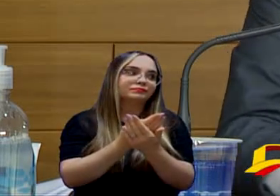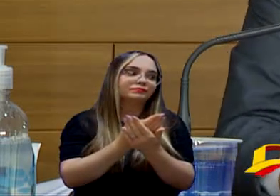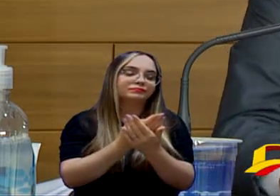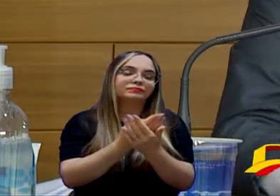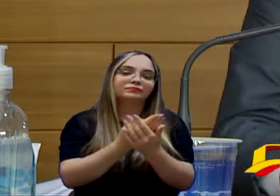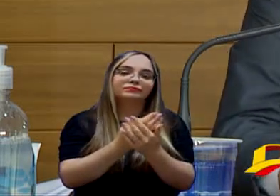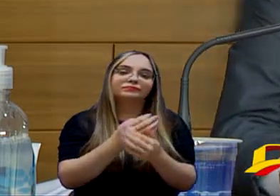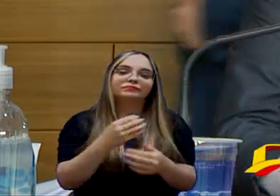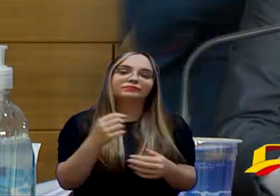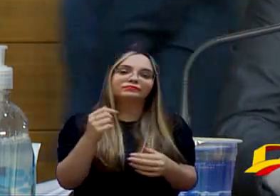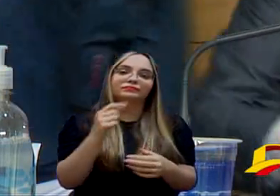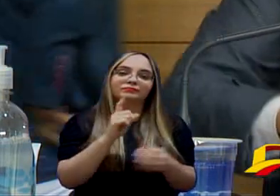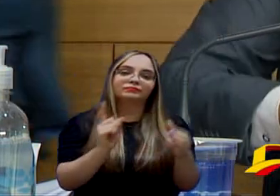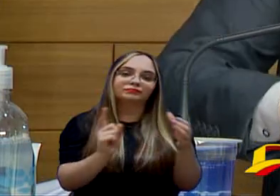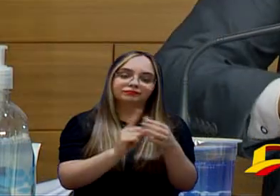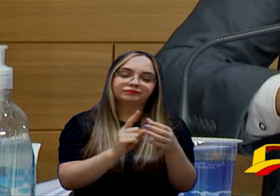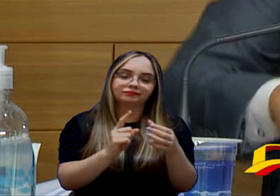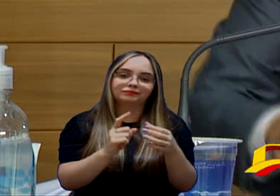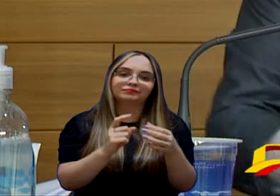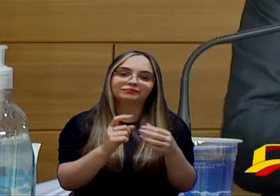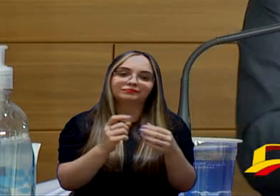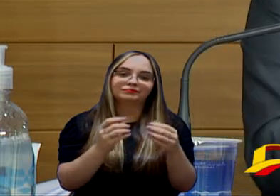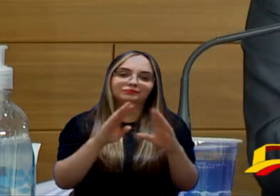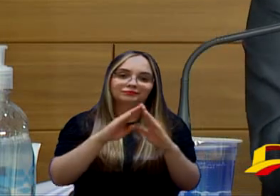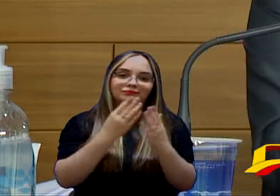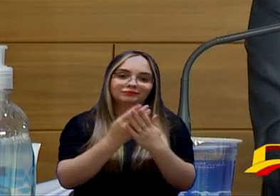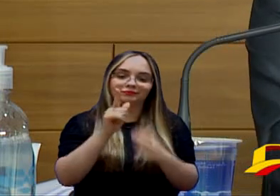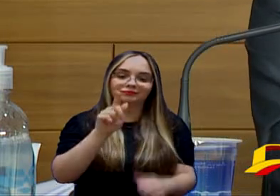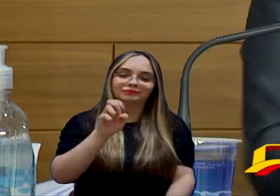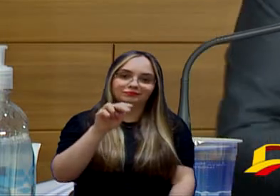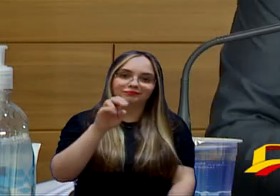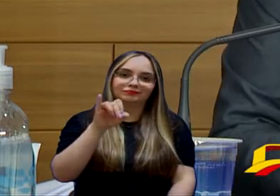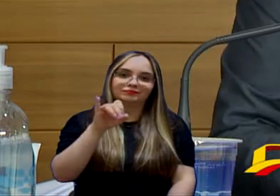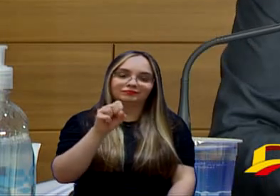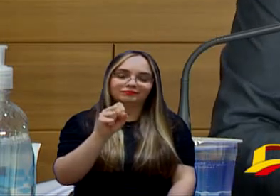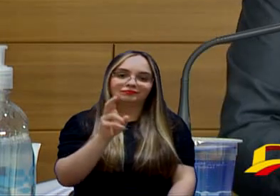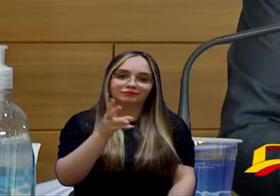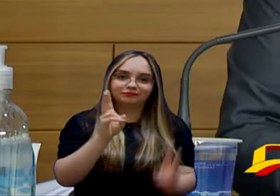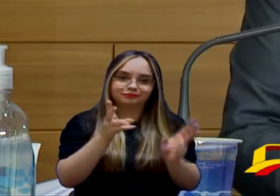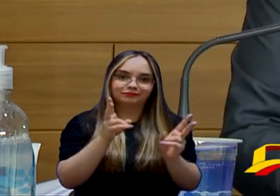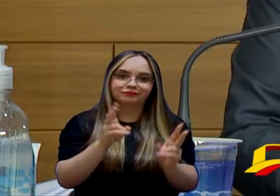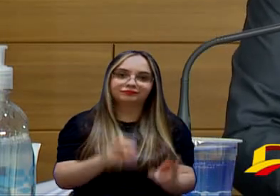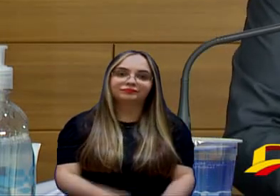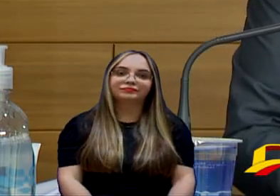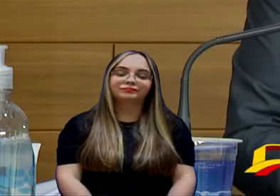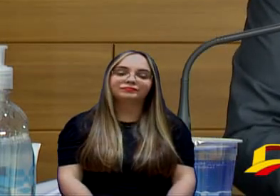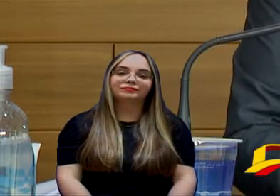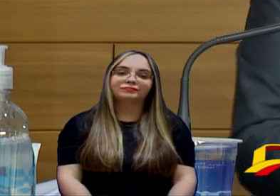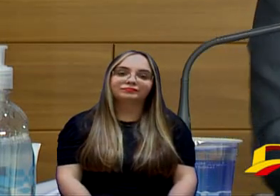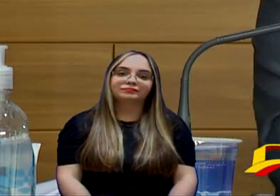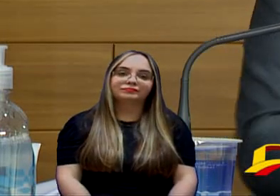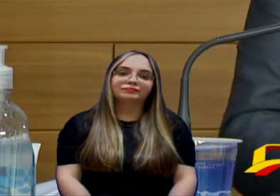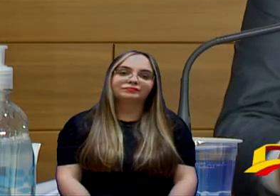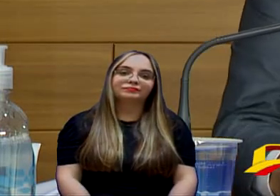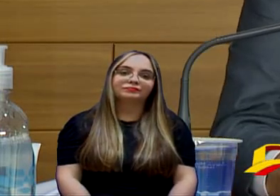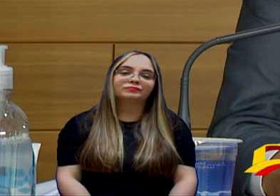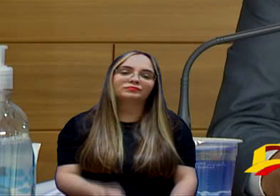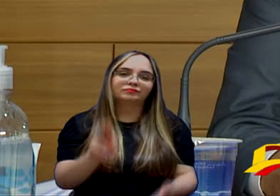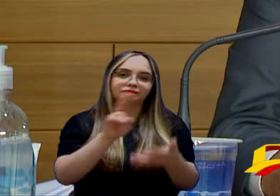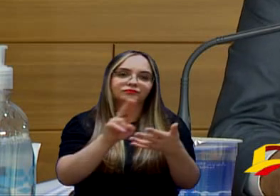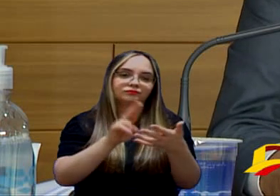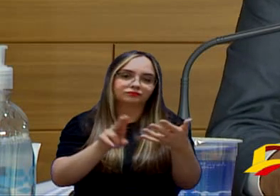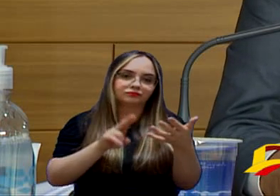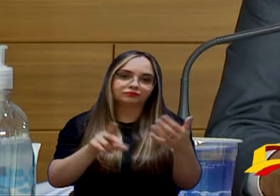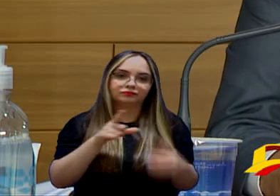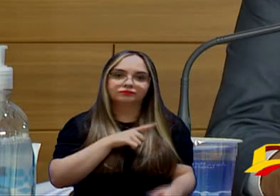participação na campanha do primeiro trote solidário do nono ano realizado nos colégio Gênesis tem o nomes aqui